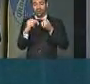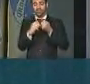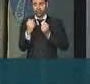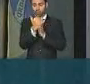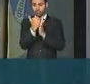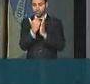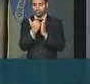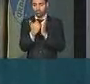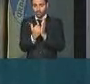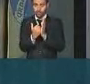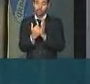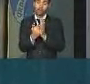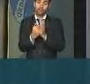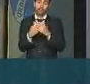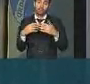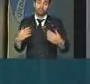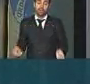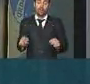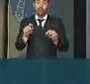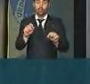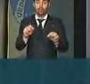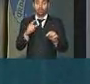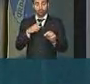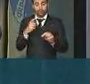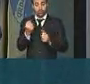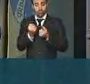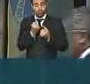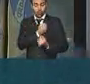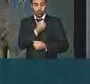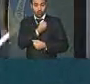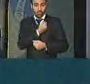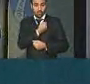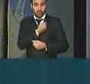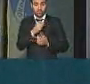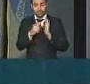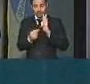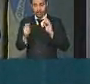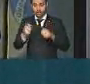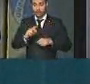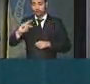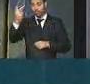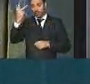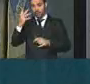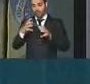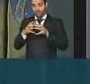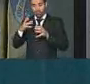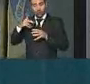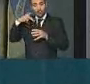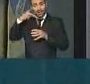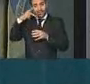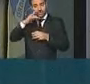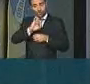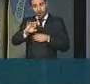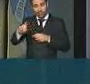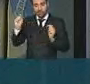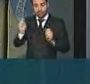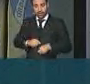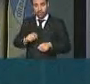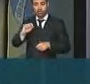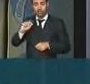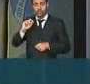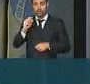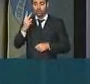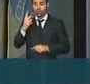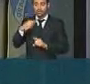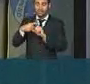automaticamente o número de destaques poderá ser dobrado os partidos terão a faculdade de apresentar